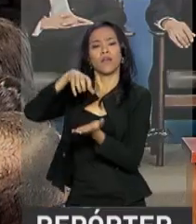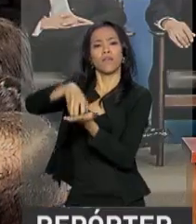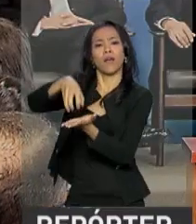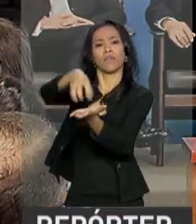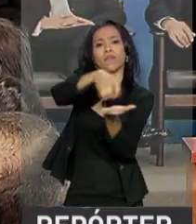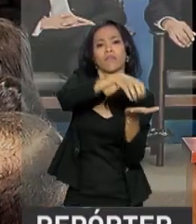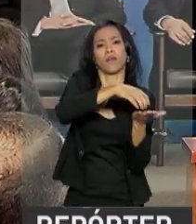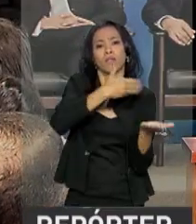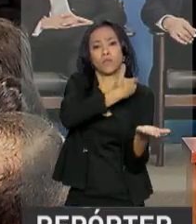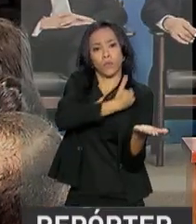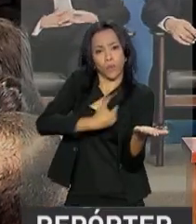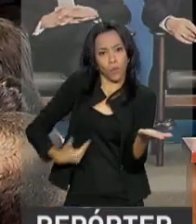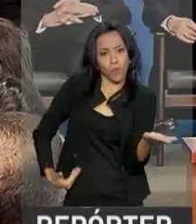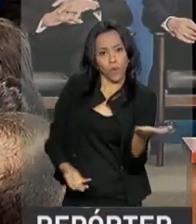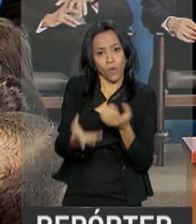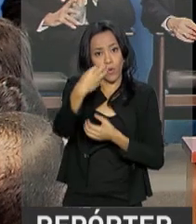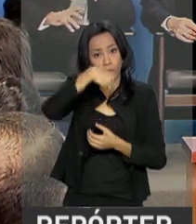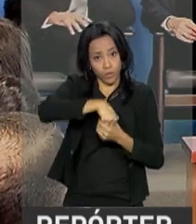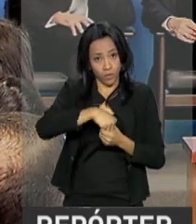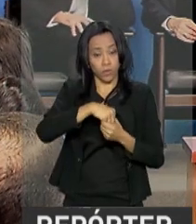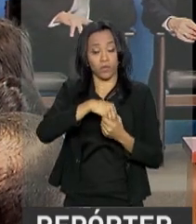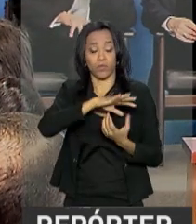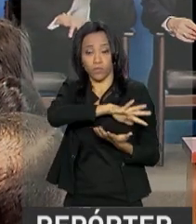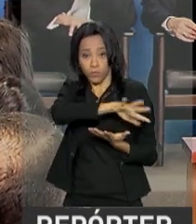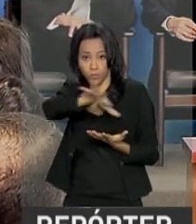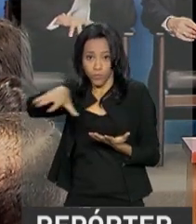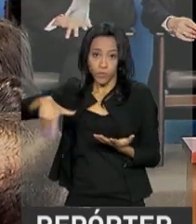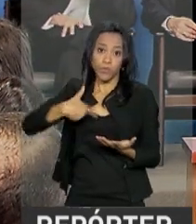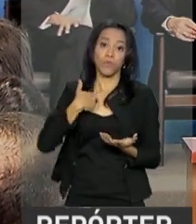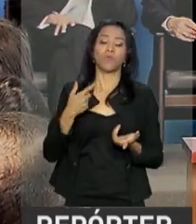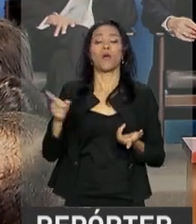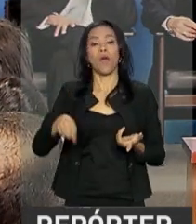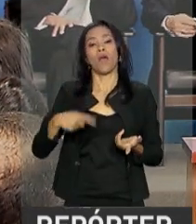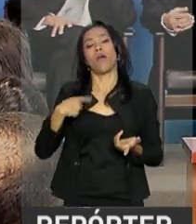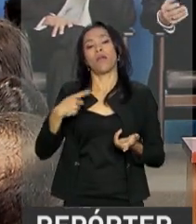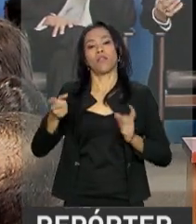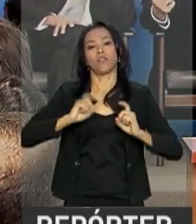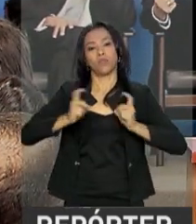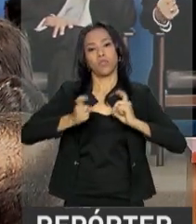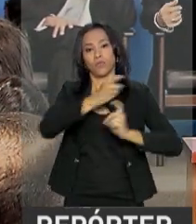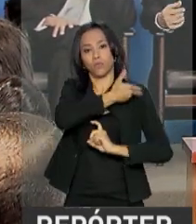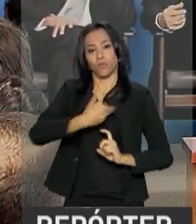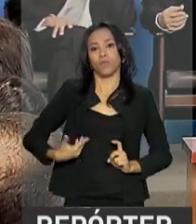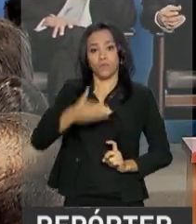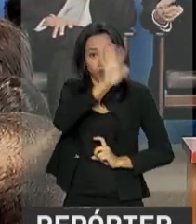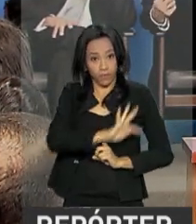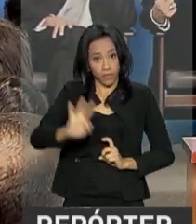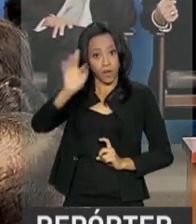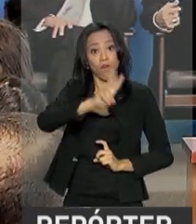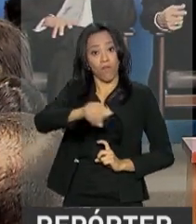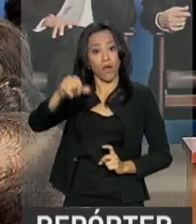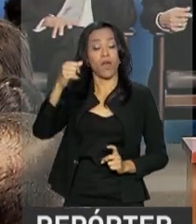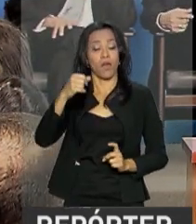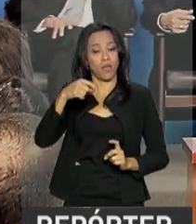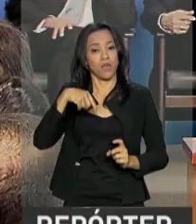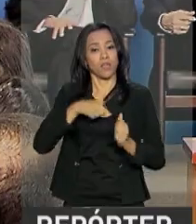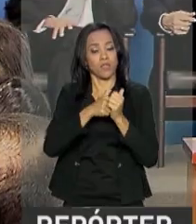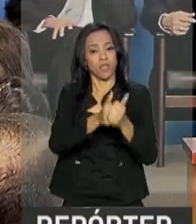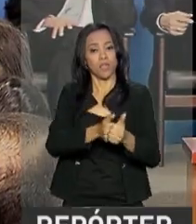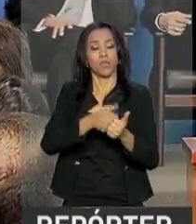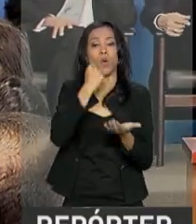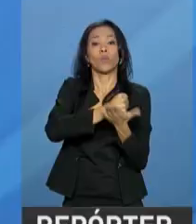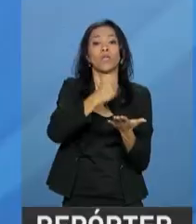públicas e sociedades de economia mista controladas pela União e vai valer para a contratação de estagiários e